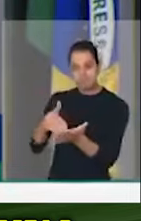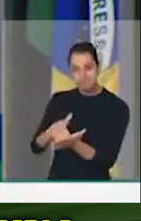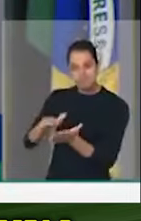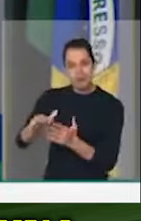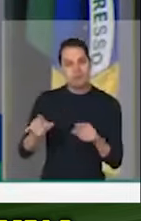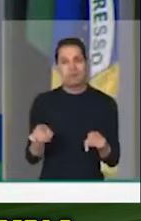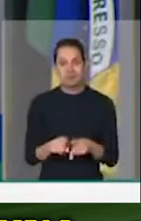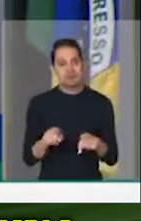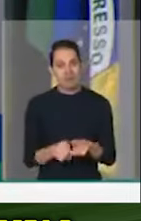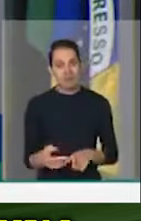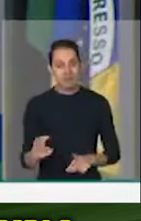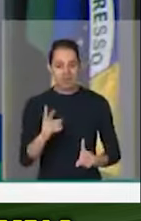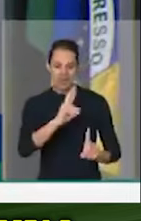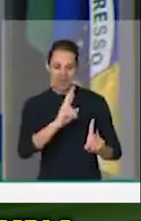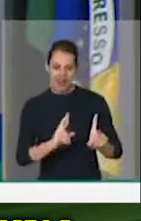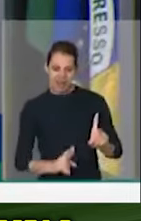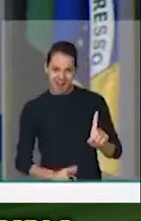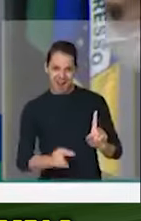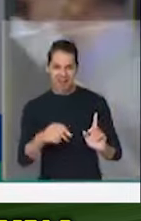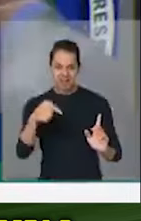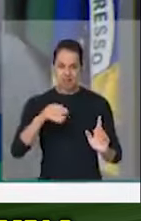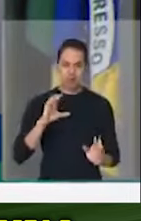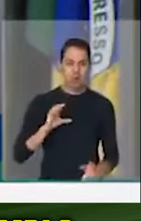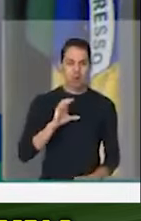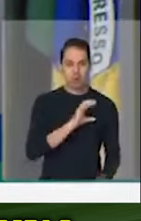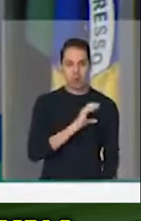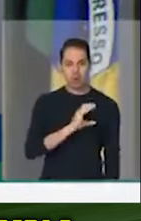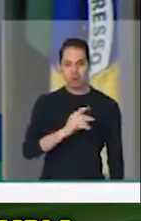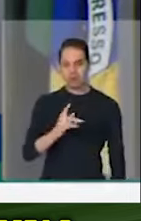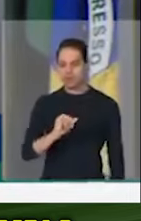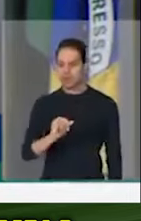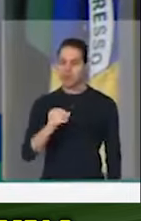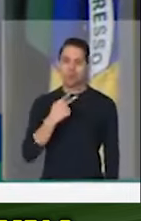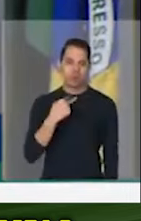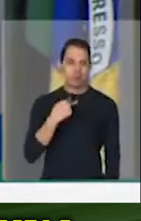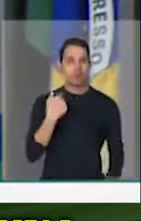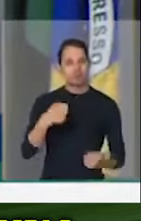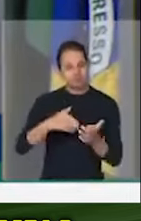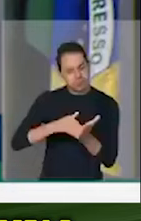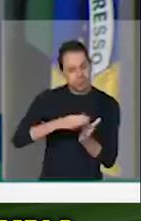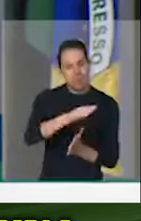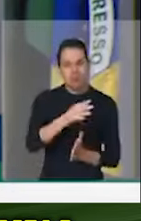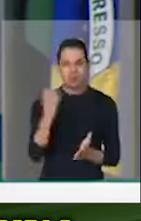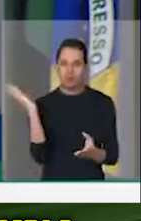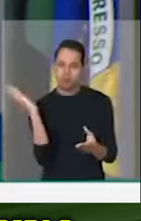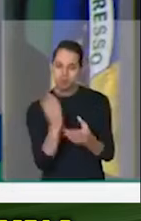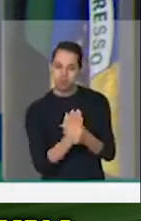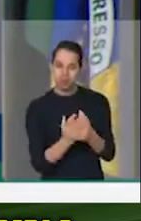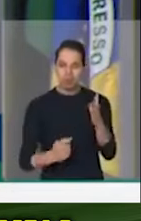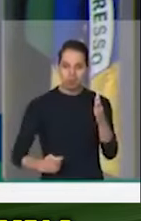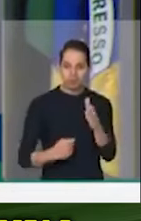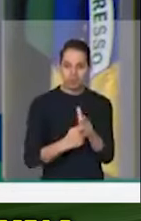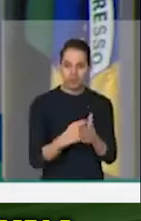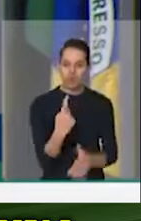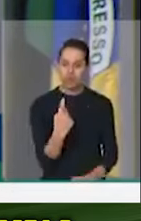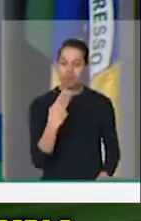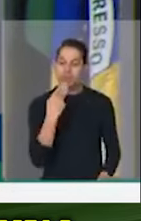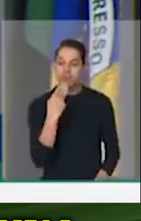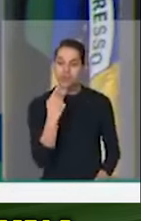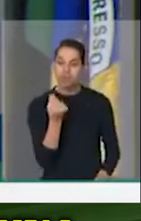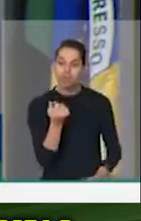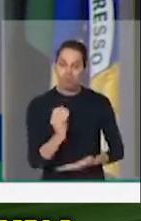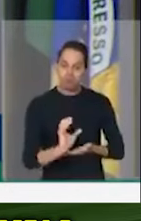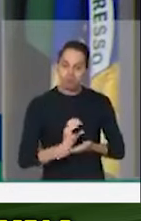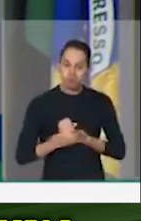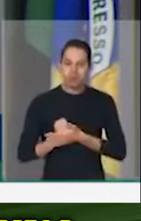da relatoria dessa comissão, da CPI. Está sendo indiciado por ter recebido um milhão